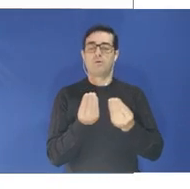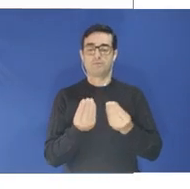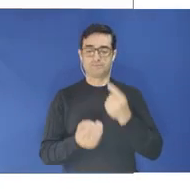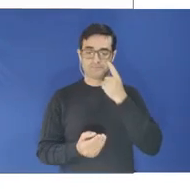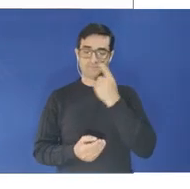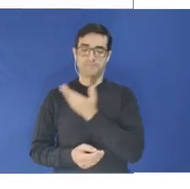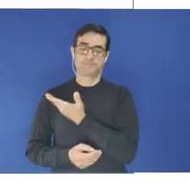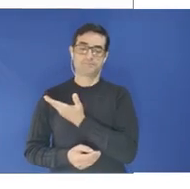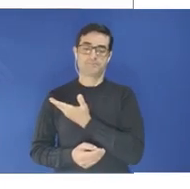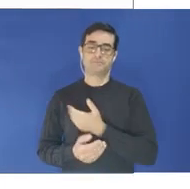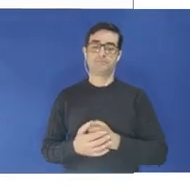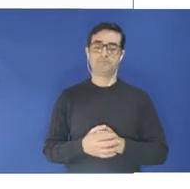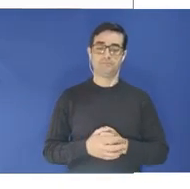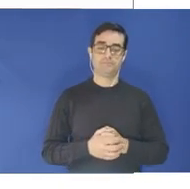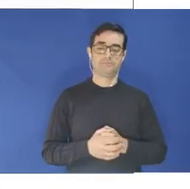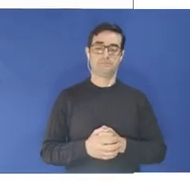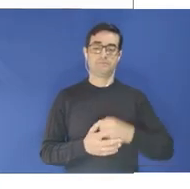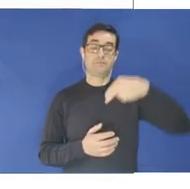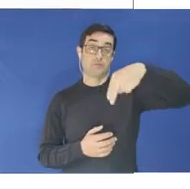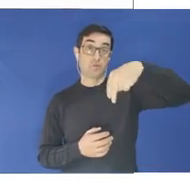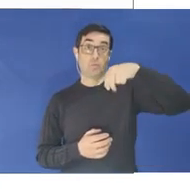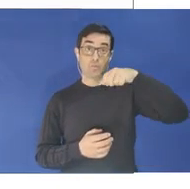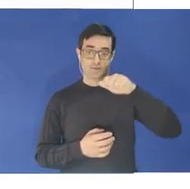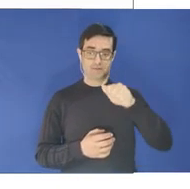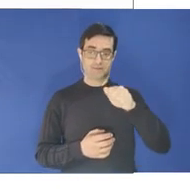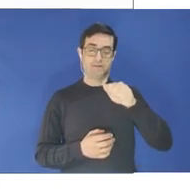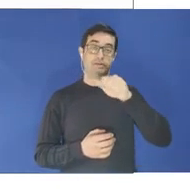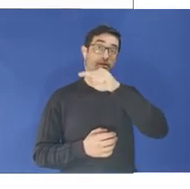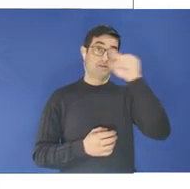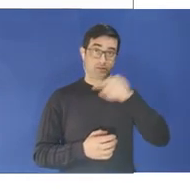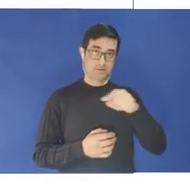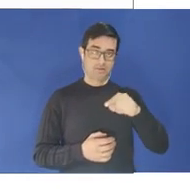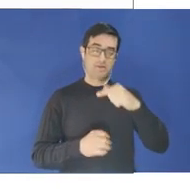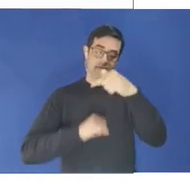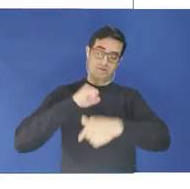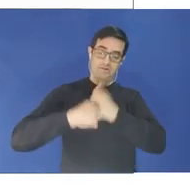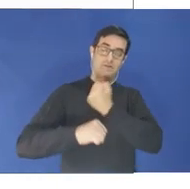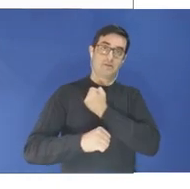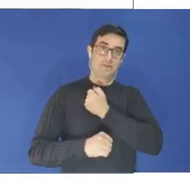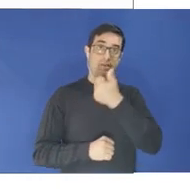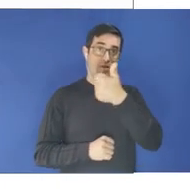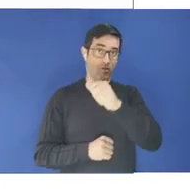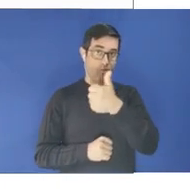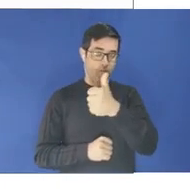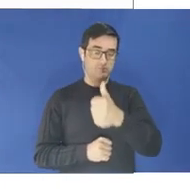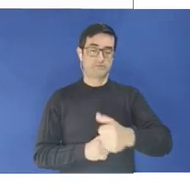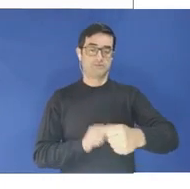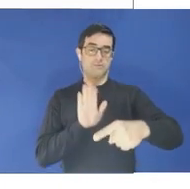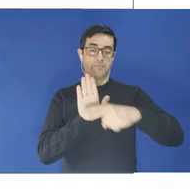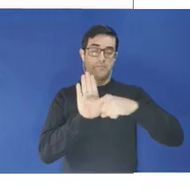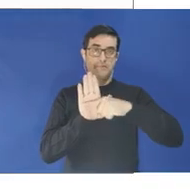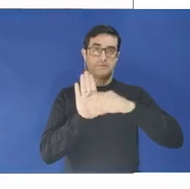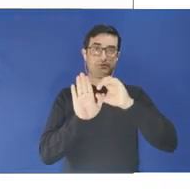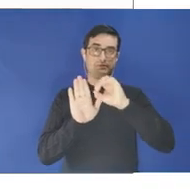isso daqui? A carga nuclear efetiva do sódio é 11, que é o número de prótons presentes no núcleo, menos